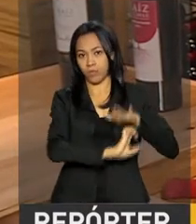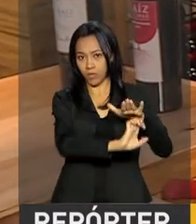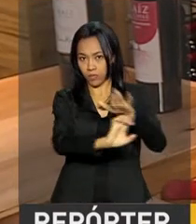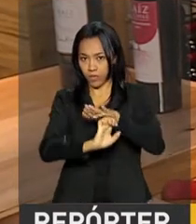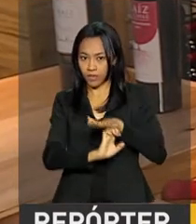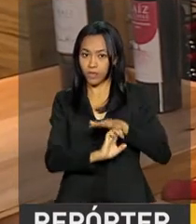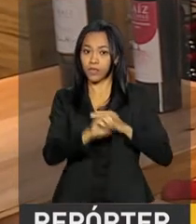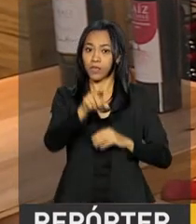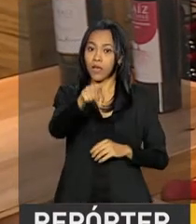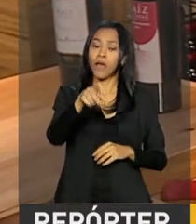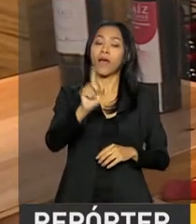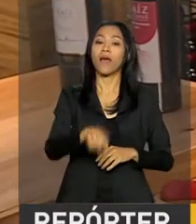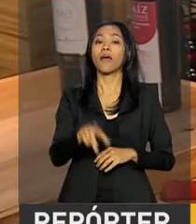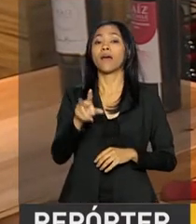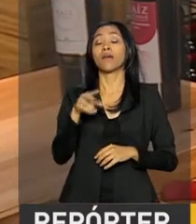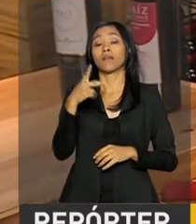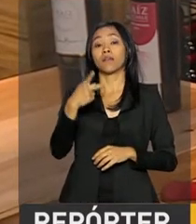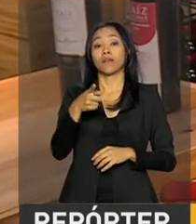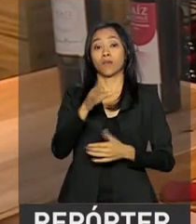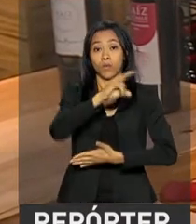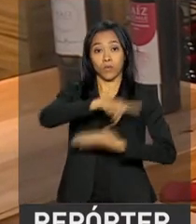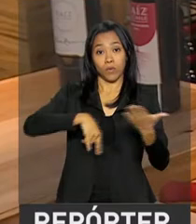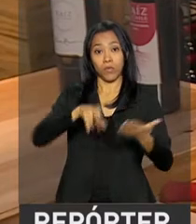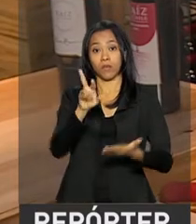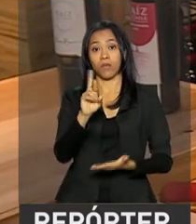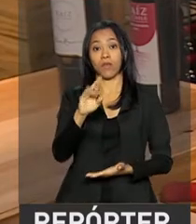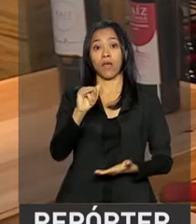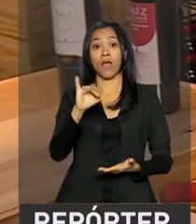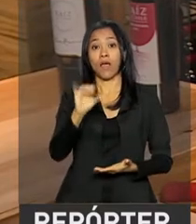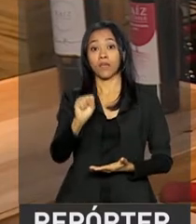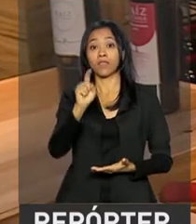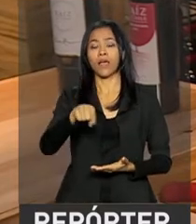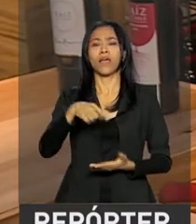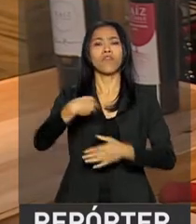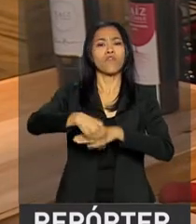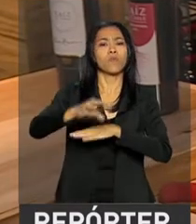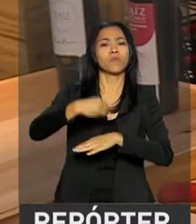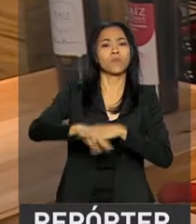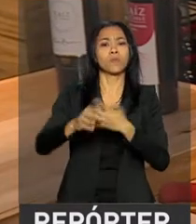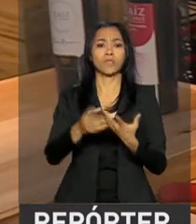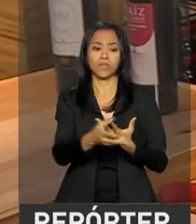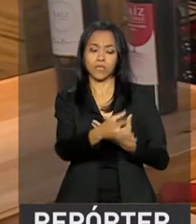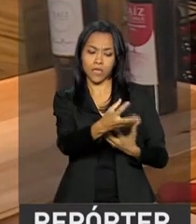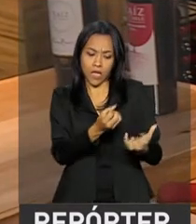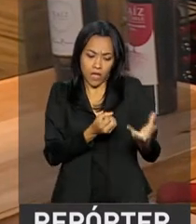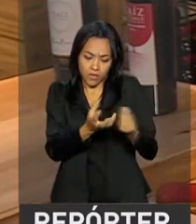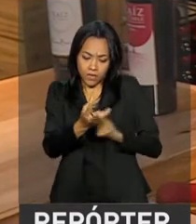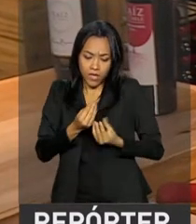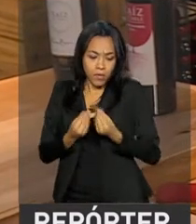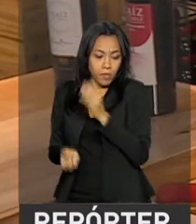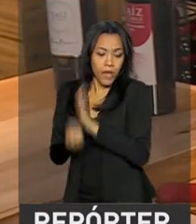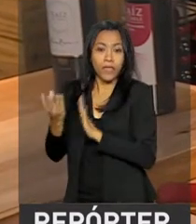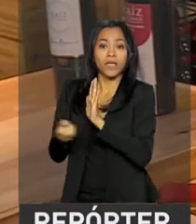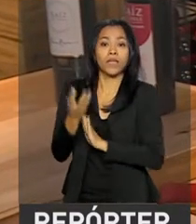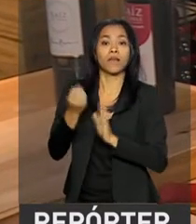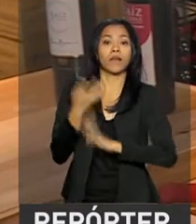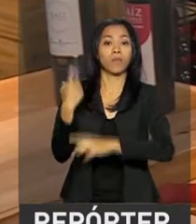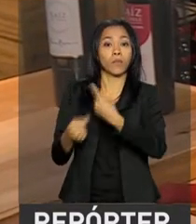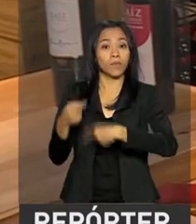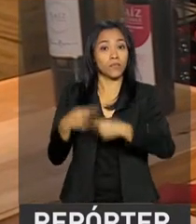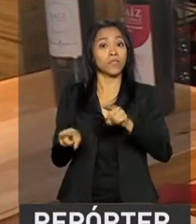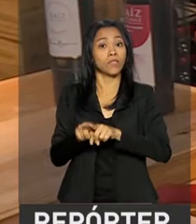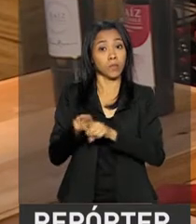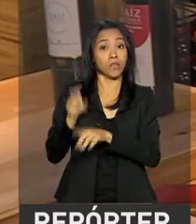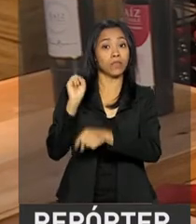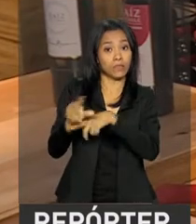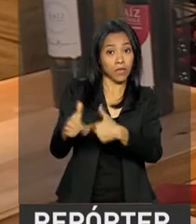empregadores e trabalhadores formais no Brasil. O governo usa essas informações na criação de políticas públicas e de emprego. E a RAIS